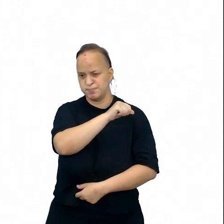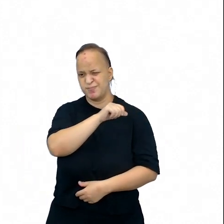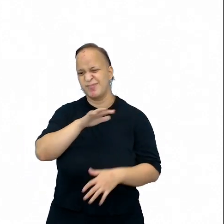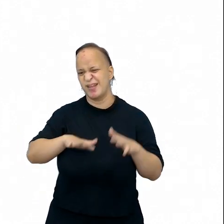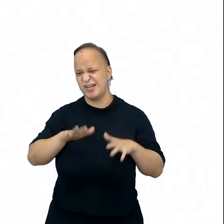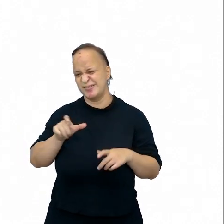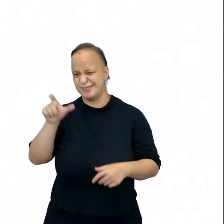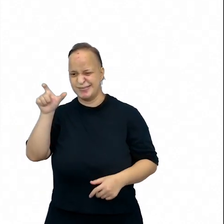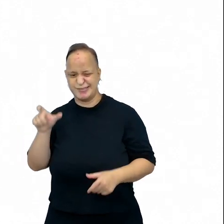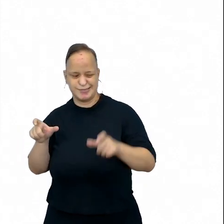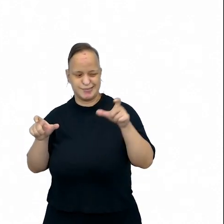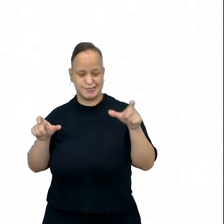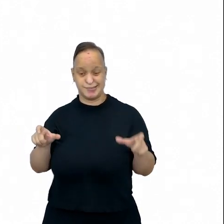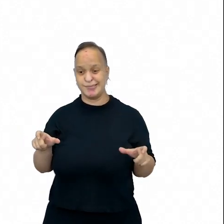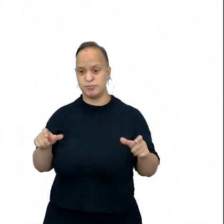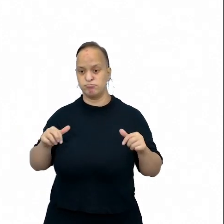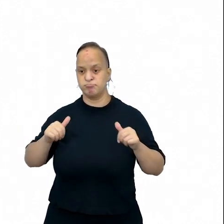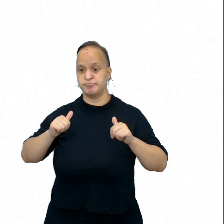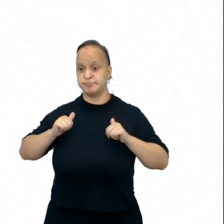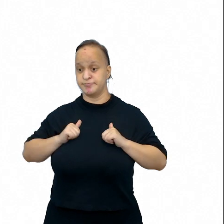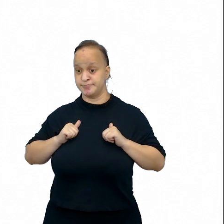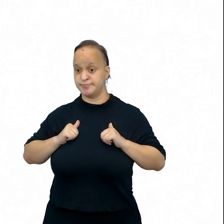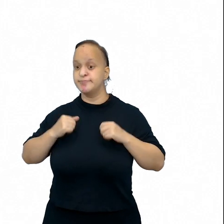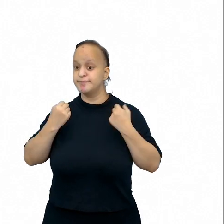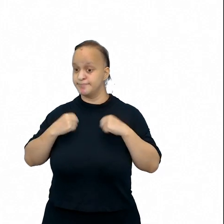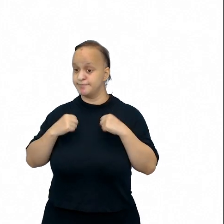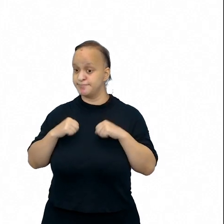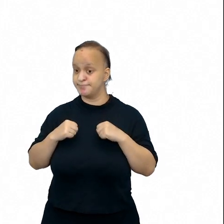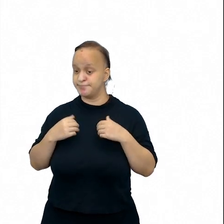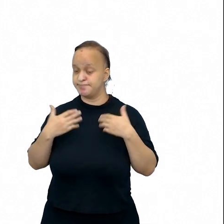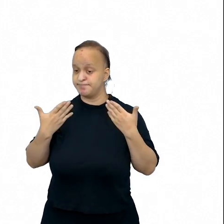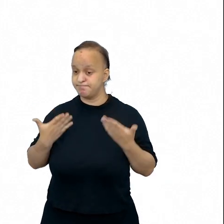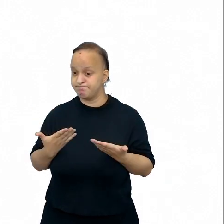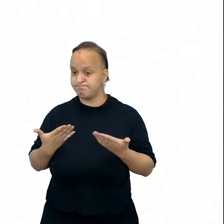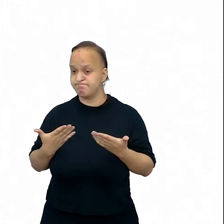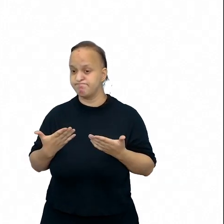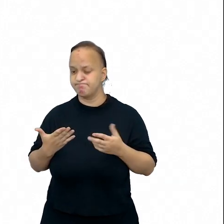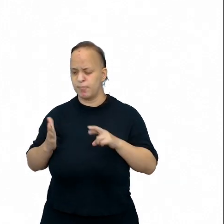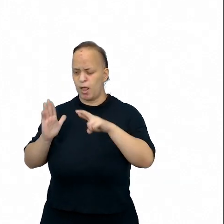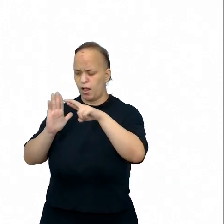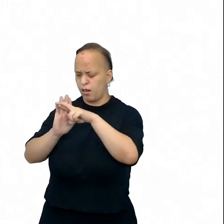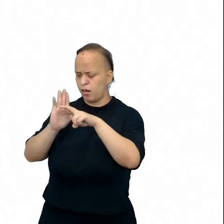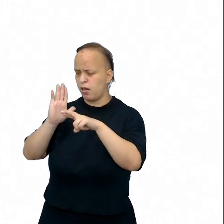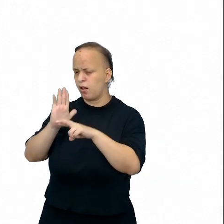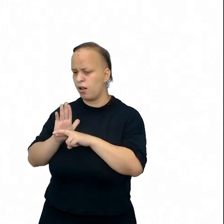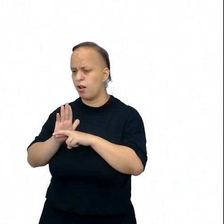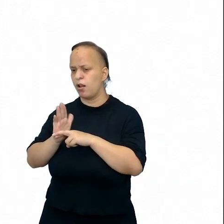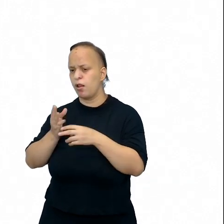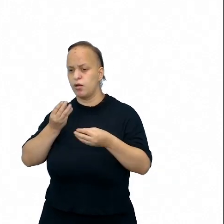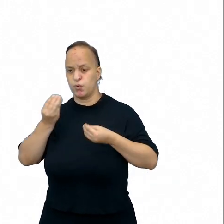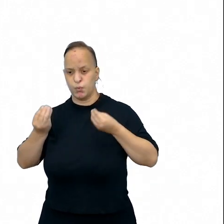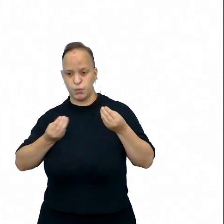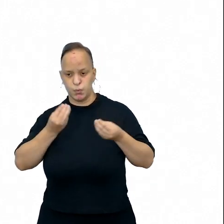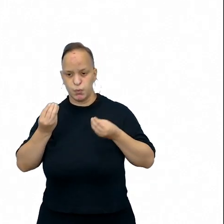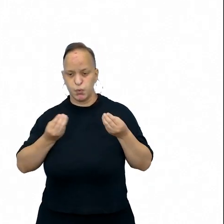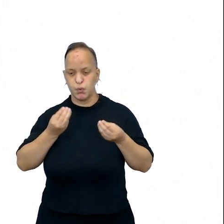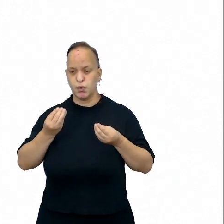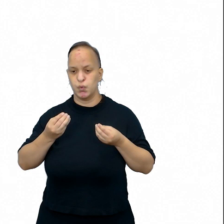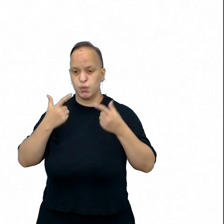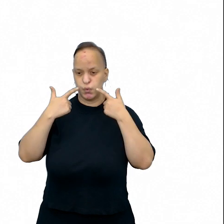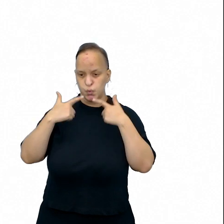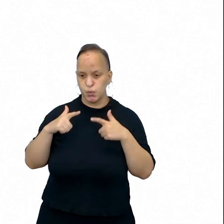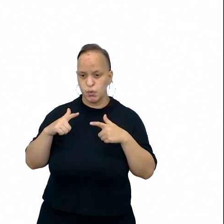um segundo debatedor, né? E aí, então, pensar nessas regras de conduta, né, sobre o uso de linguagem